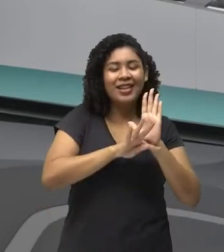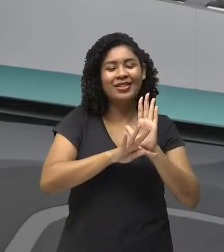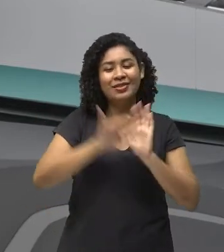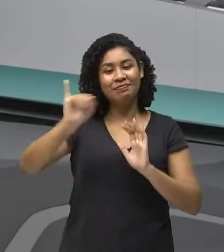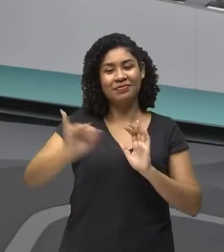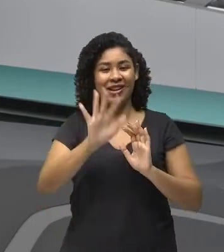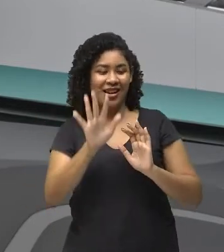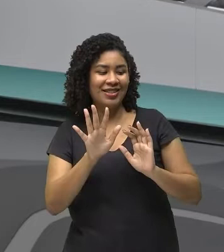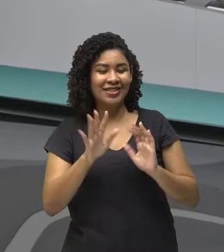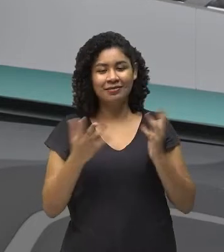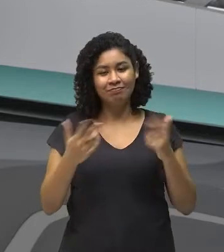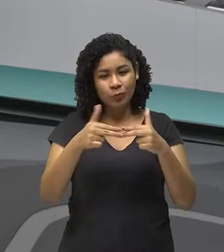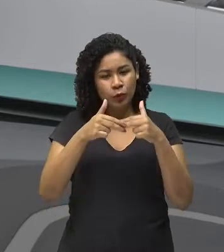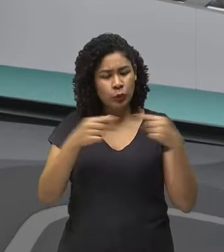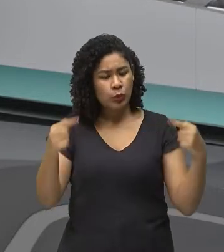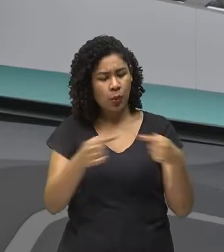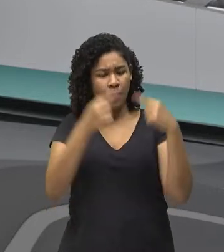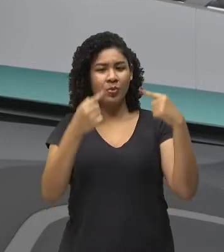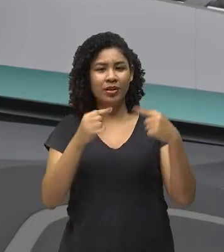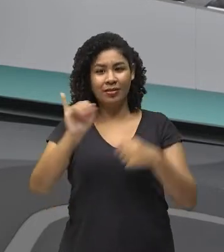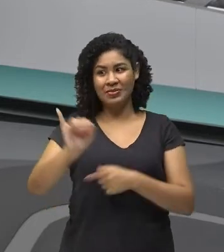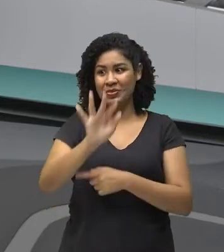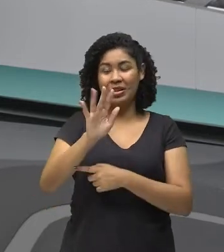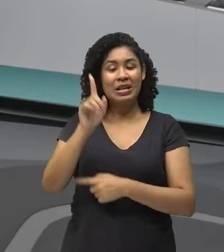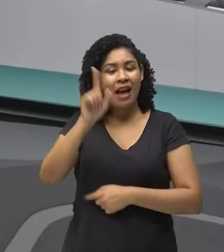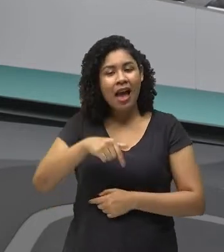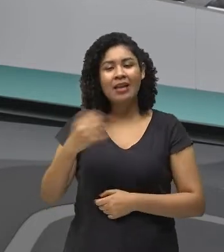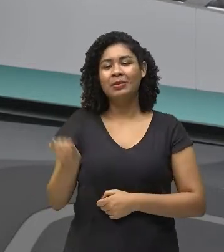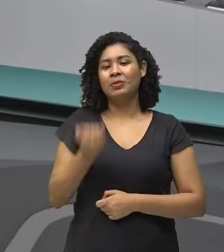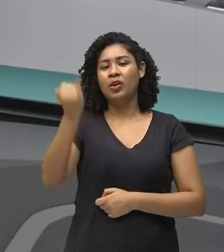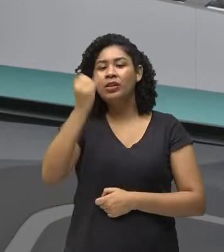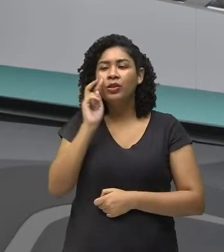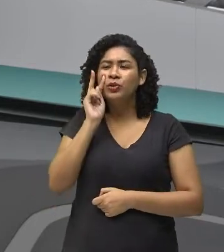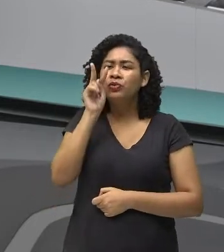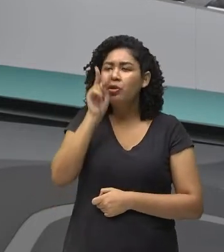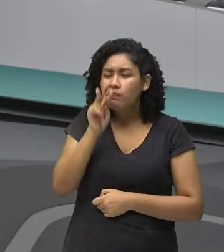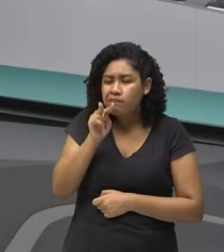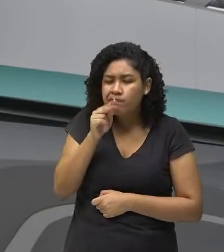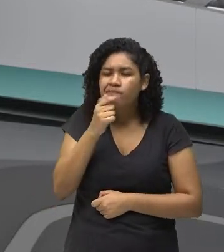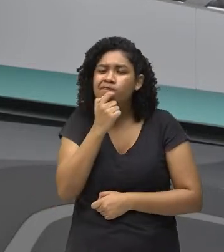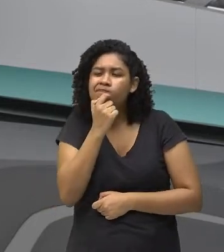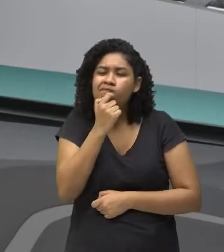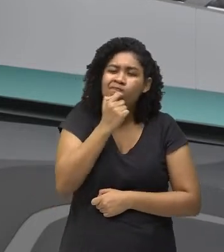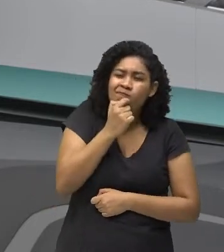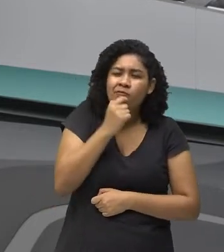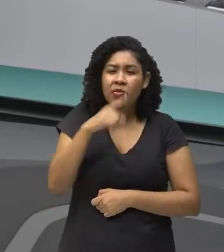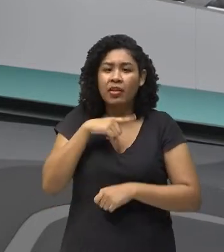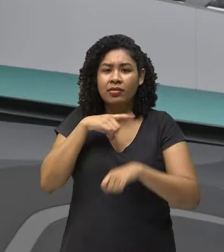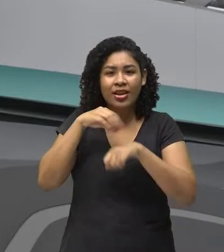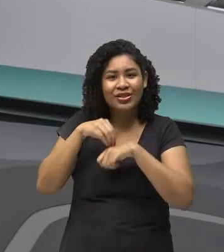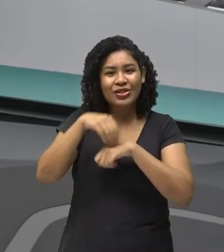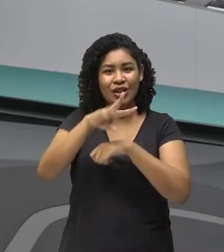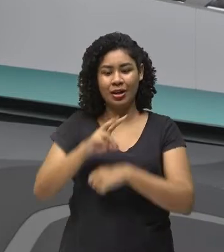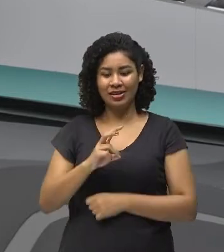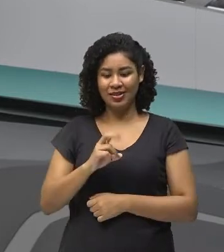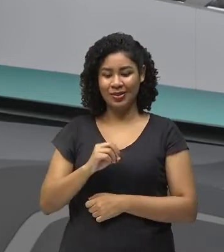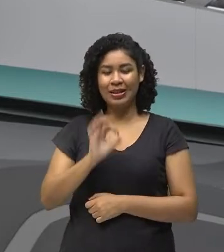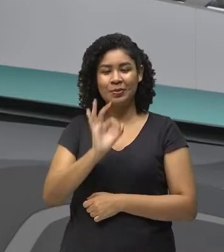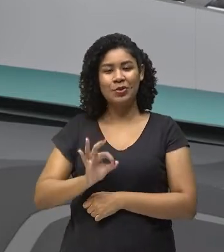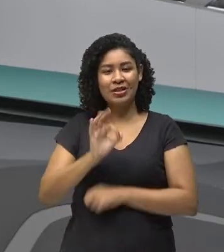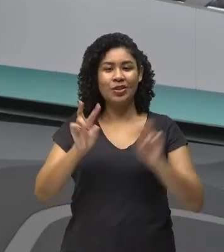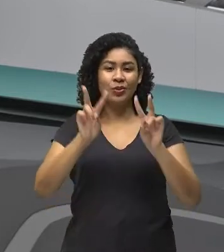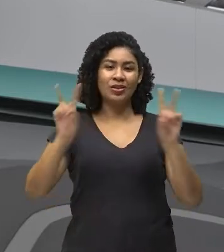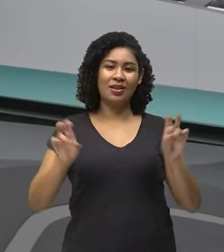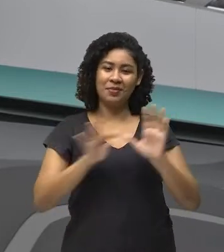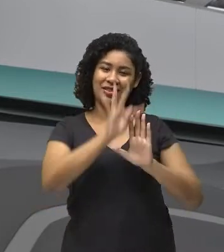falar. Então, a ilustração é super importante. Analisem bem ela, porque ela já dá a dica 50% sobre o que é o tema do